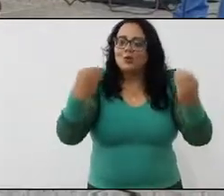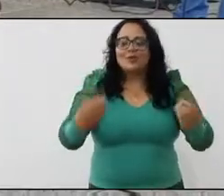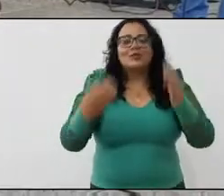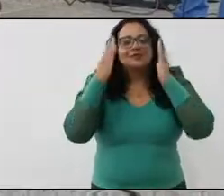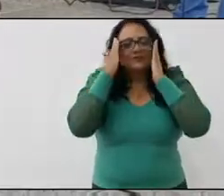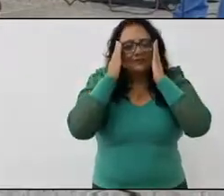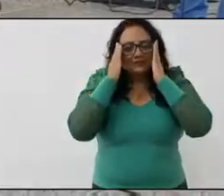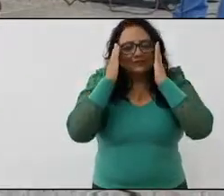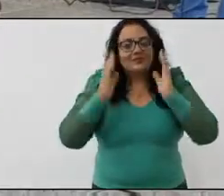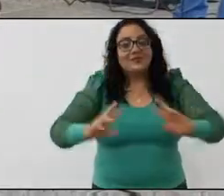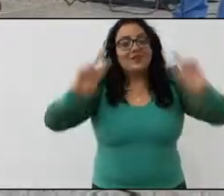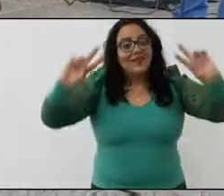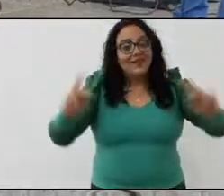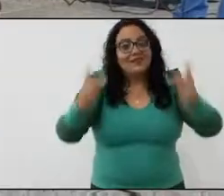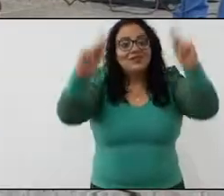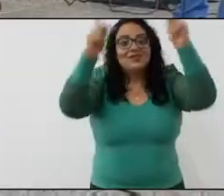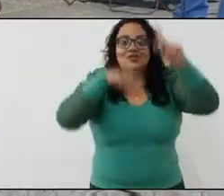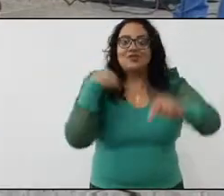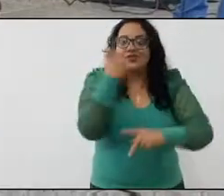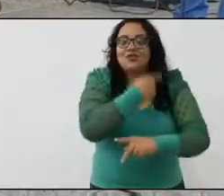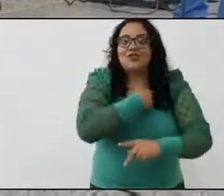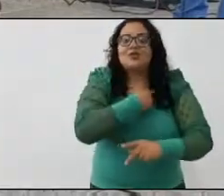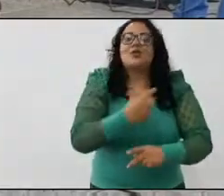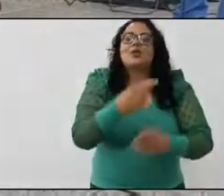A vitória é nossa.